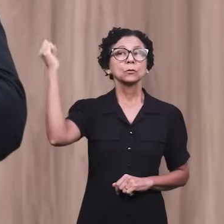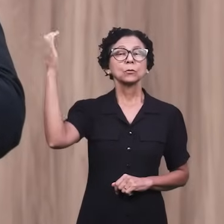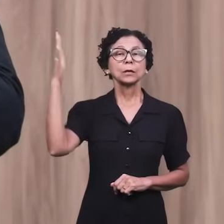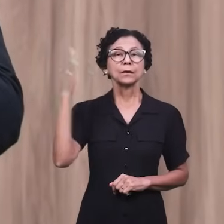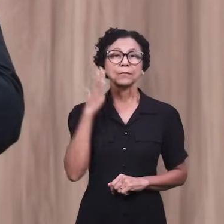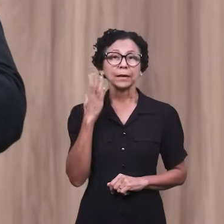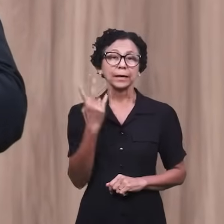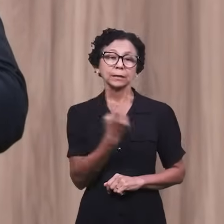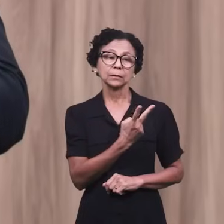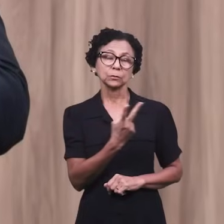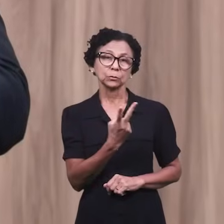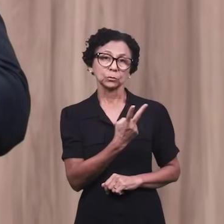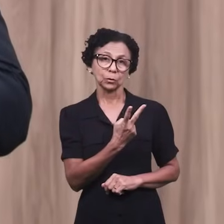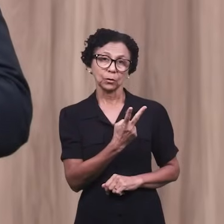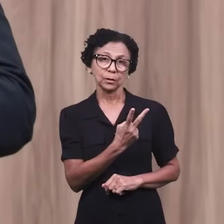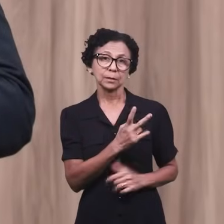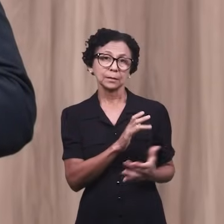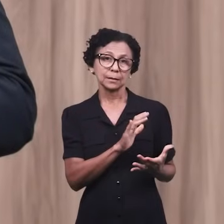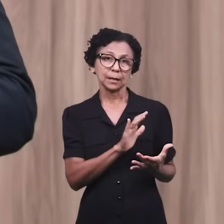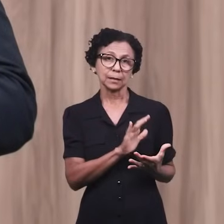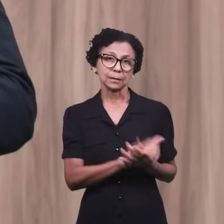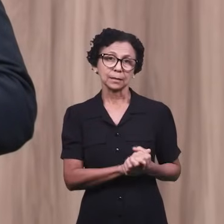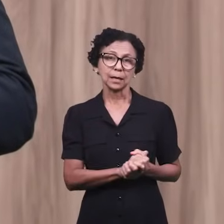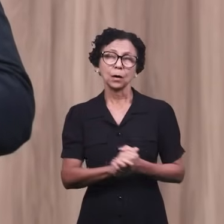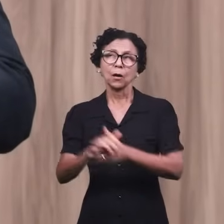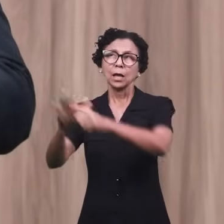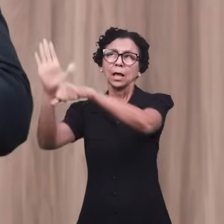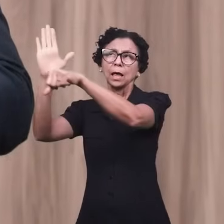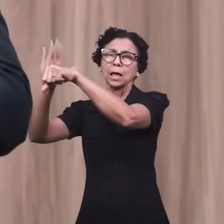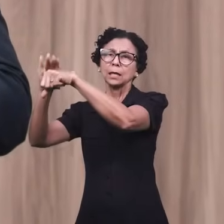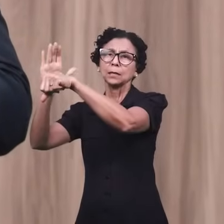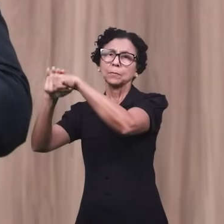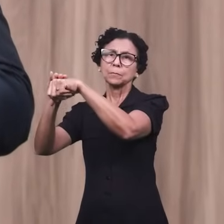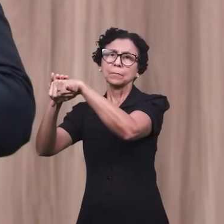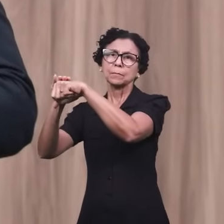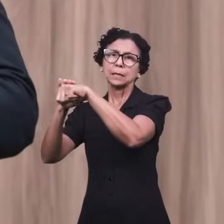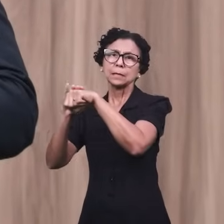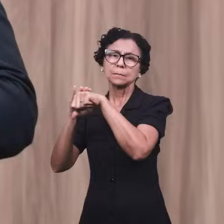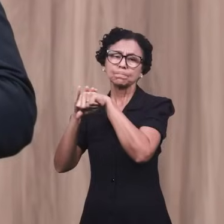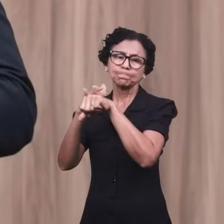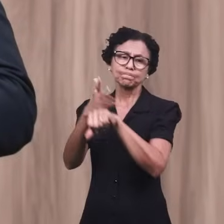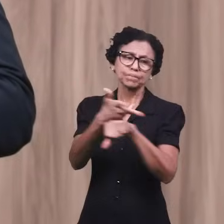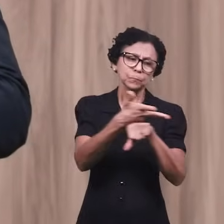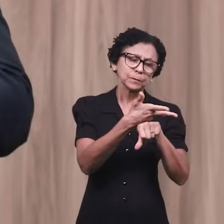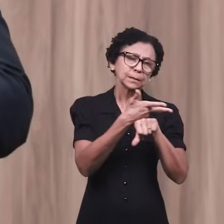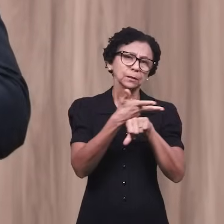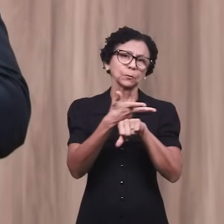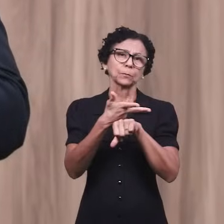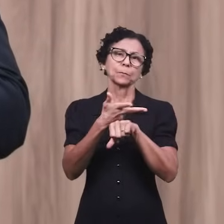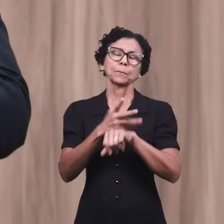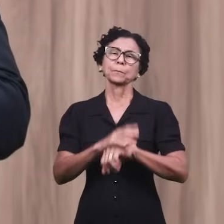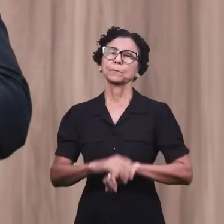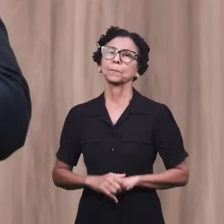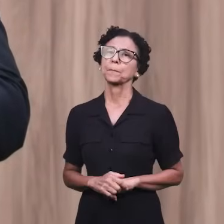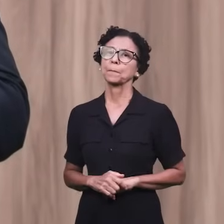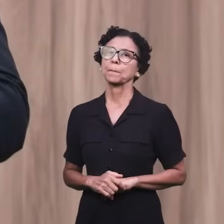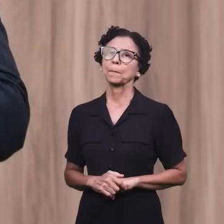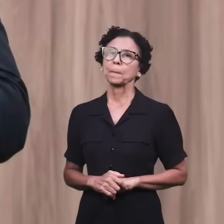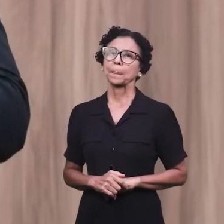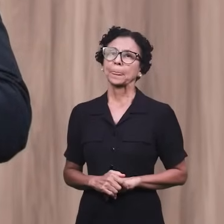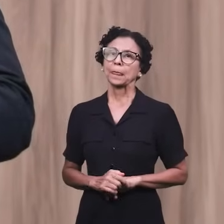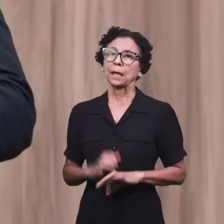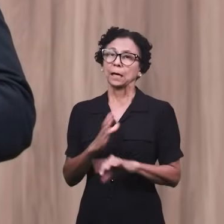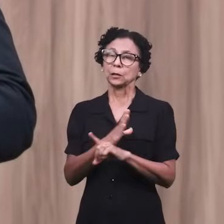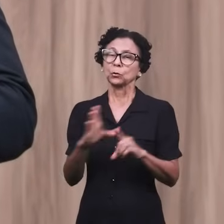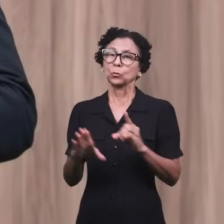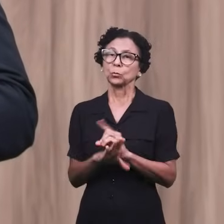casal teve veio da parte dele e que neste culto de oração eles sentirão uma bênção